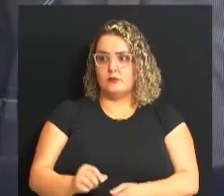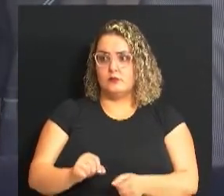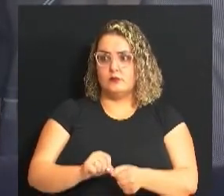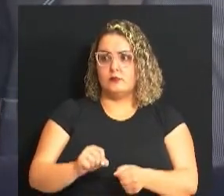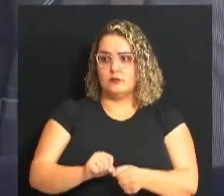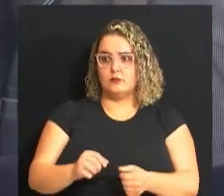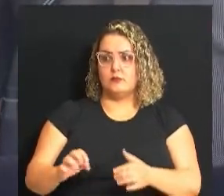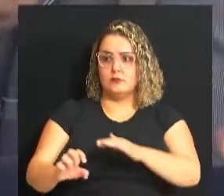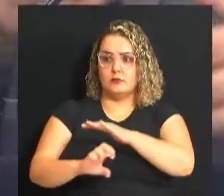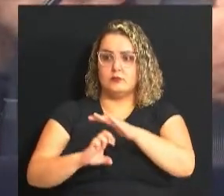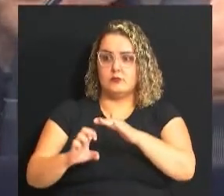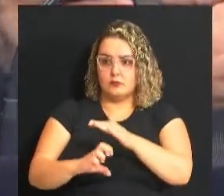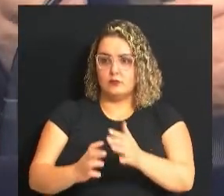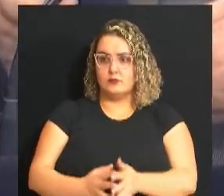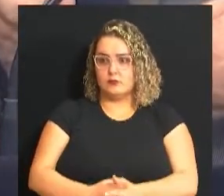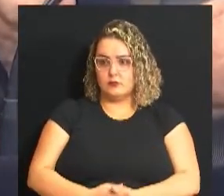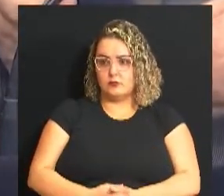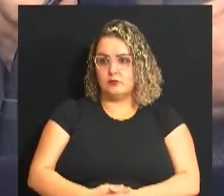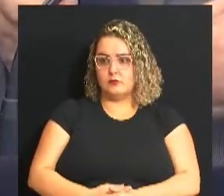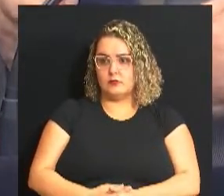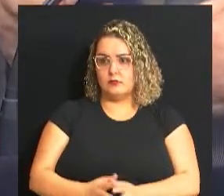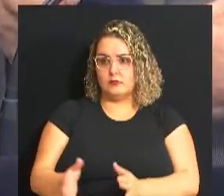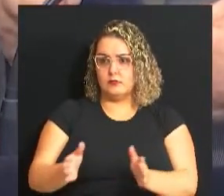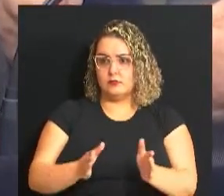empresas que estão nessa situação.